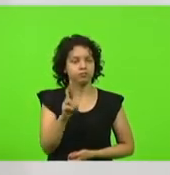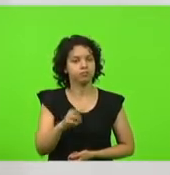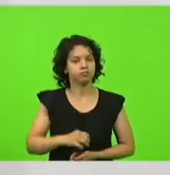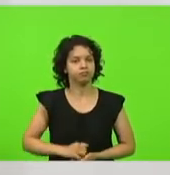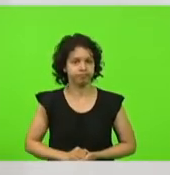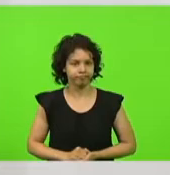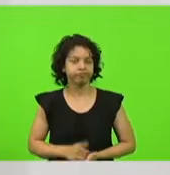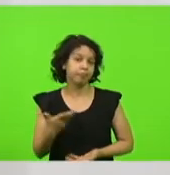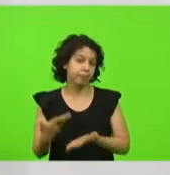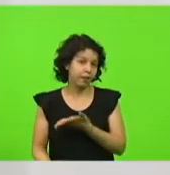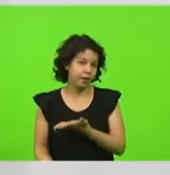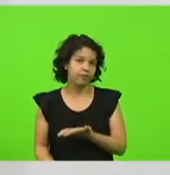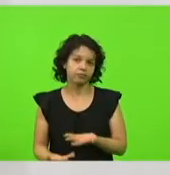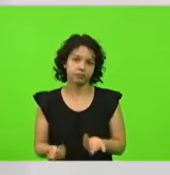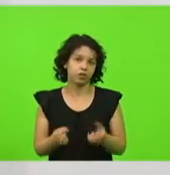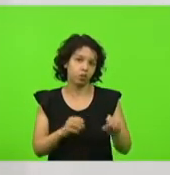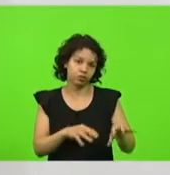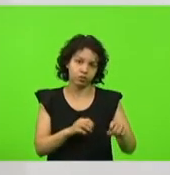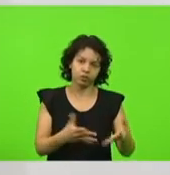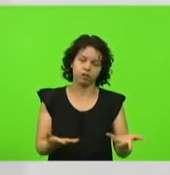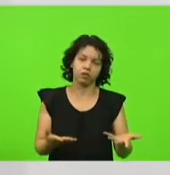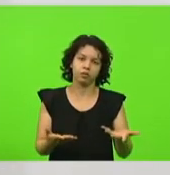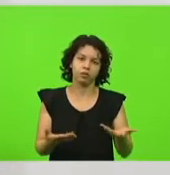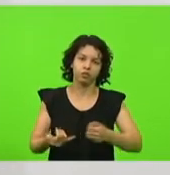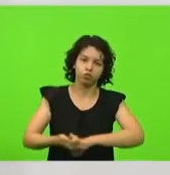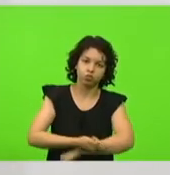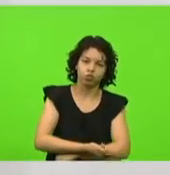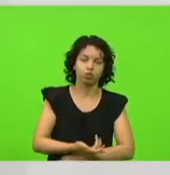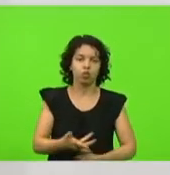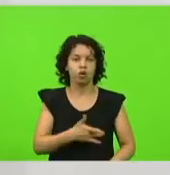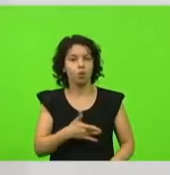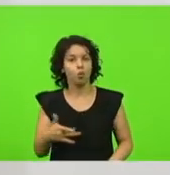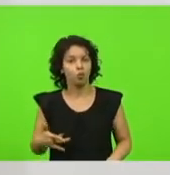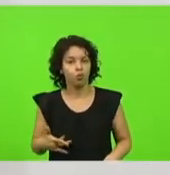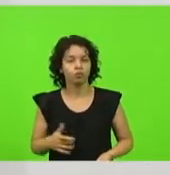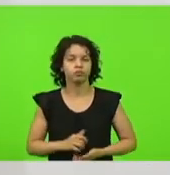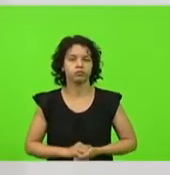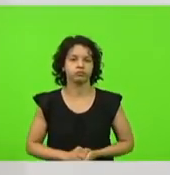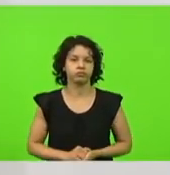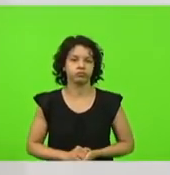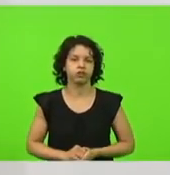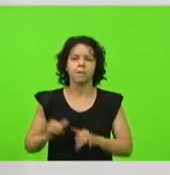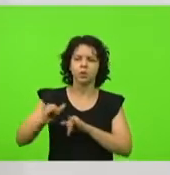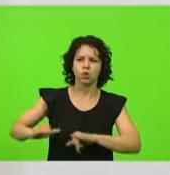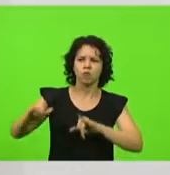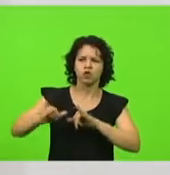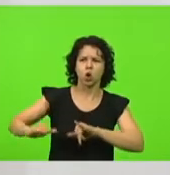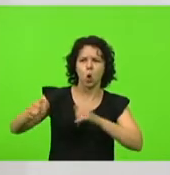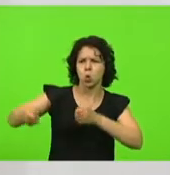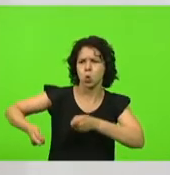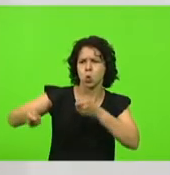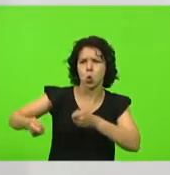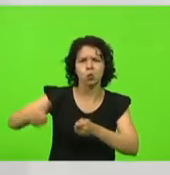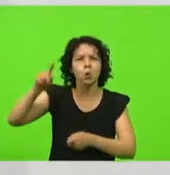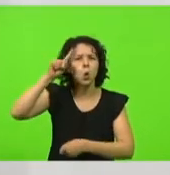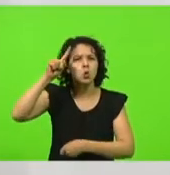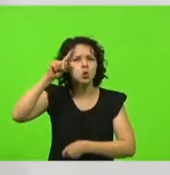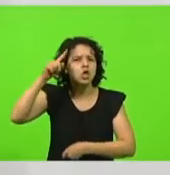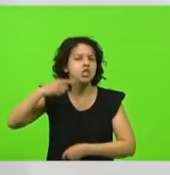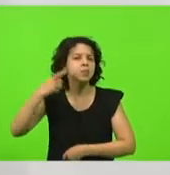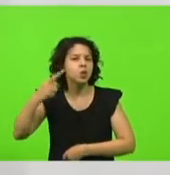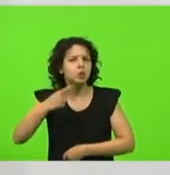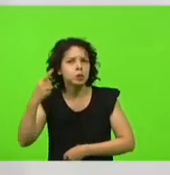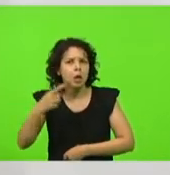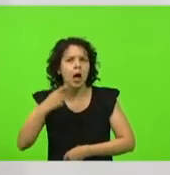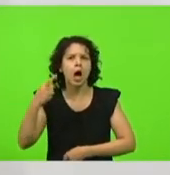em infraestrutura, em saúde. E cadê a manifestação contundente todos os dias de deputados dando